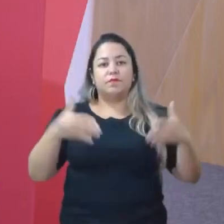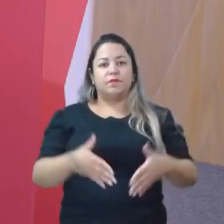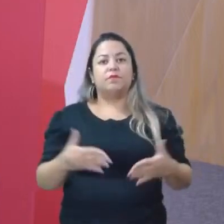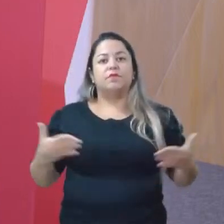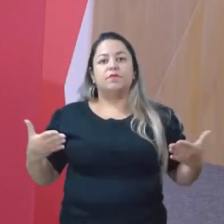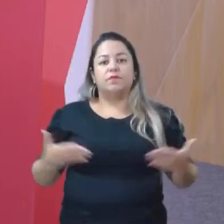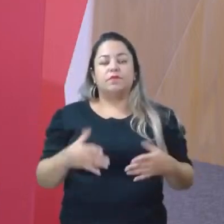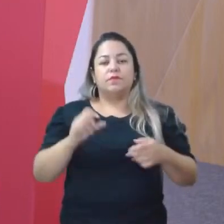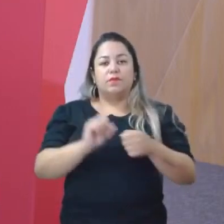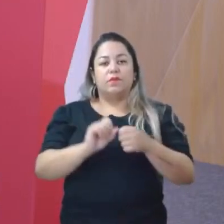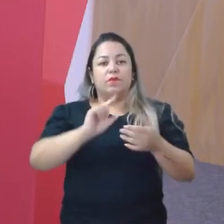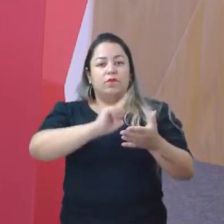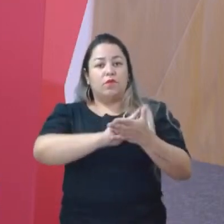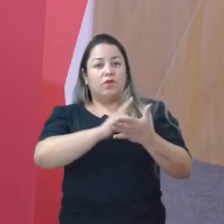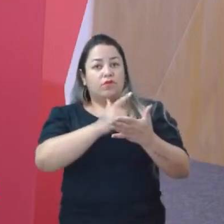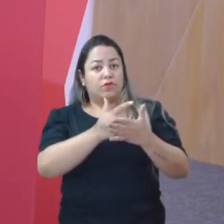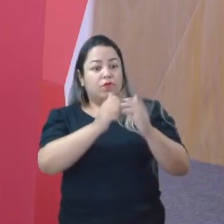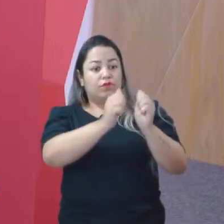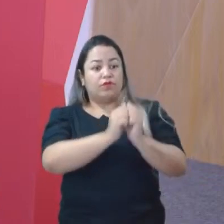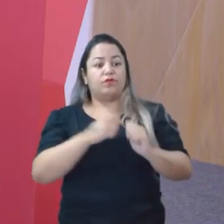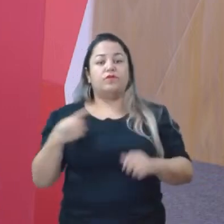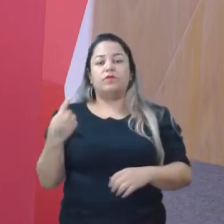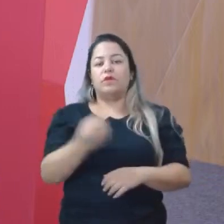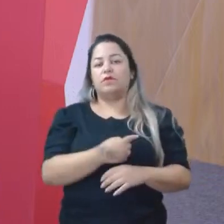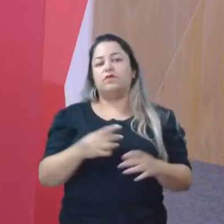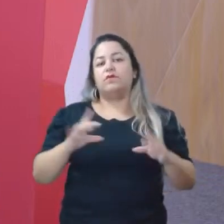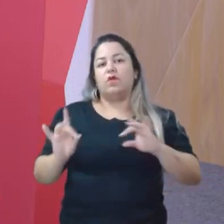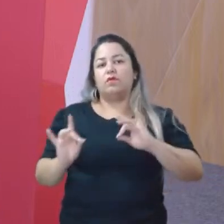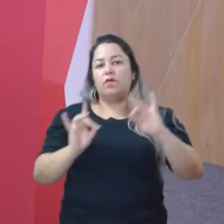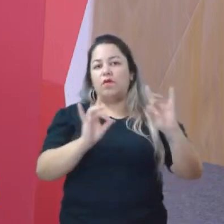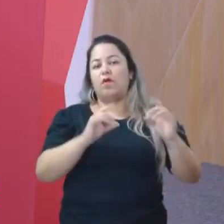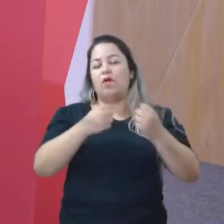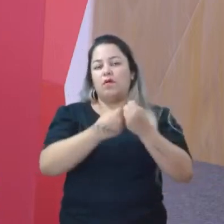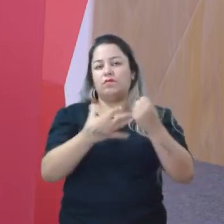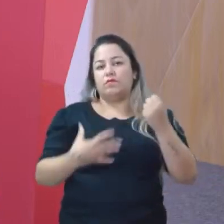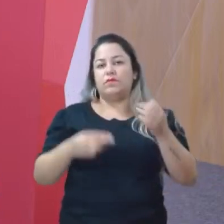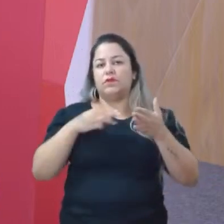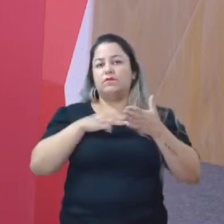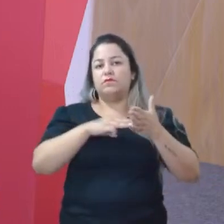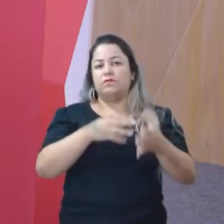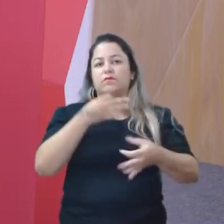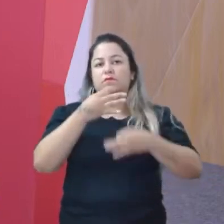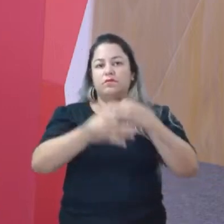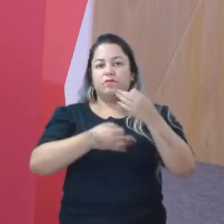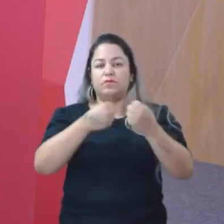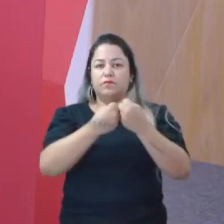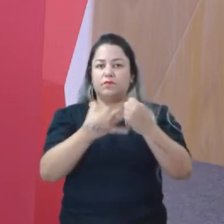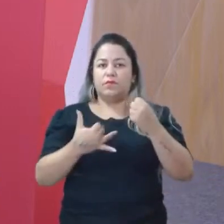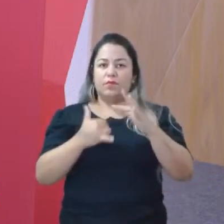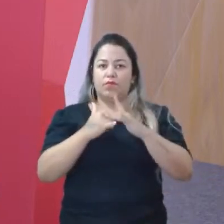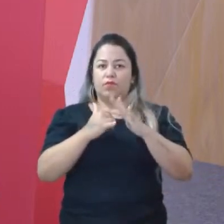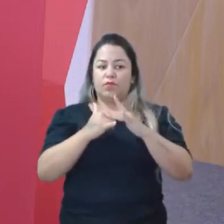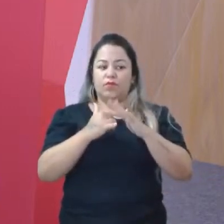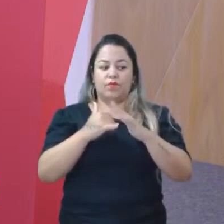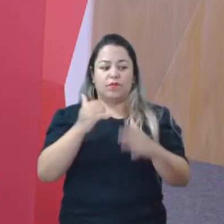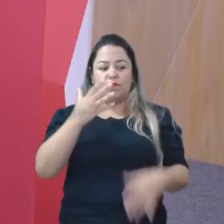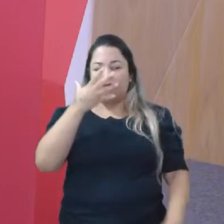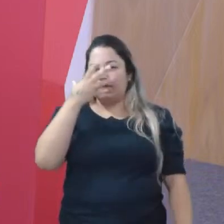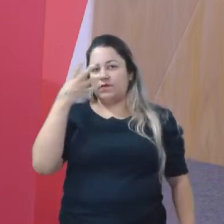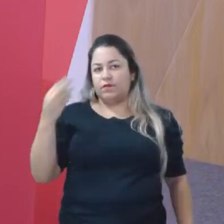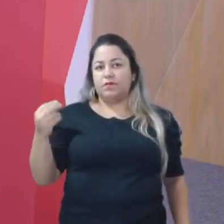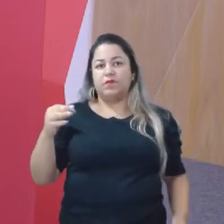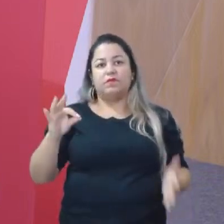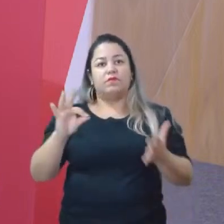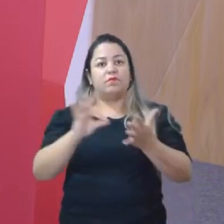esse jornal junto com a gente. Comente e envie sua mensagem e sugestão no chat do YouTube. E não se esqueça de